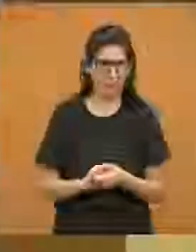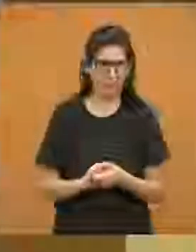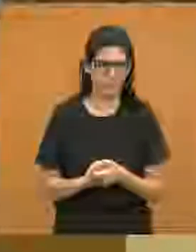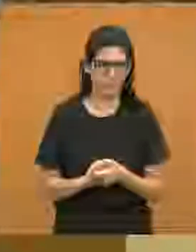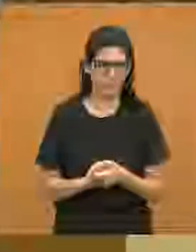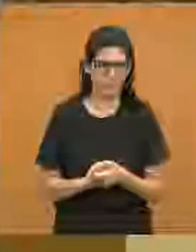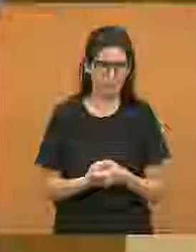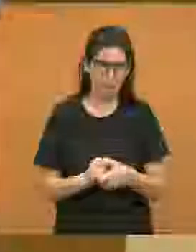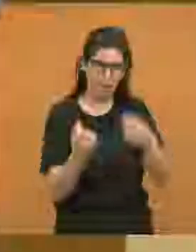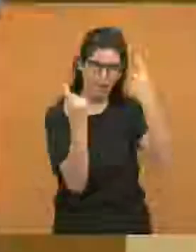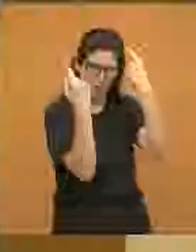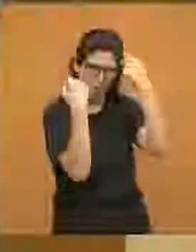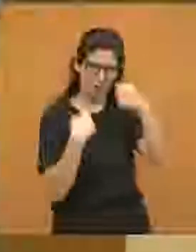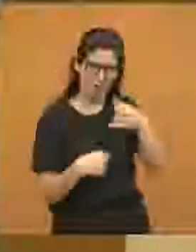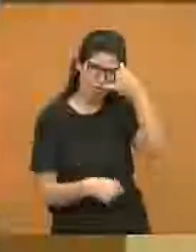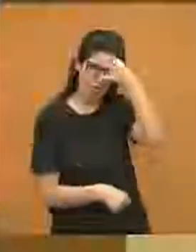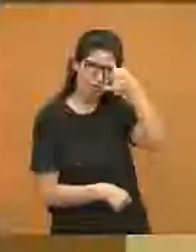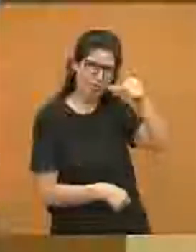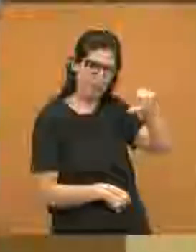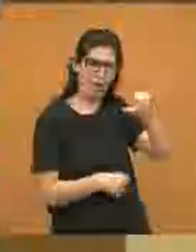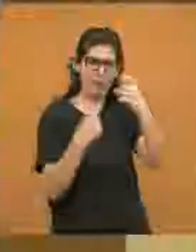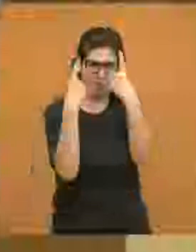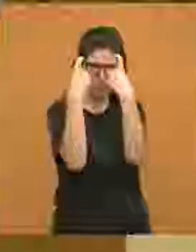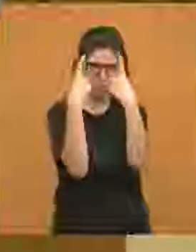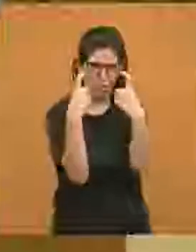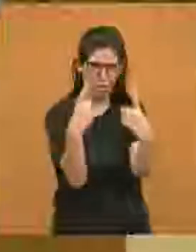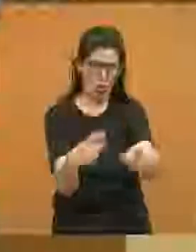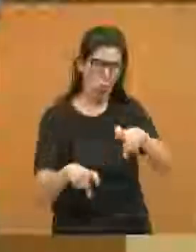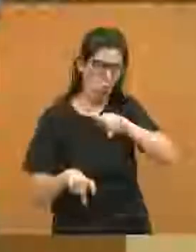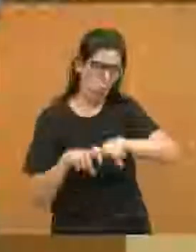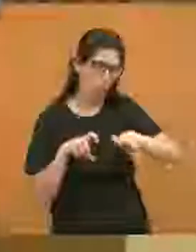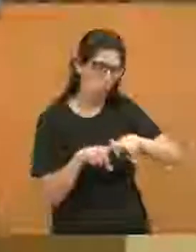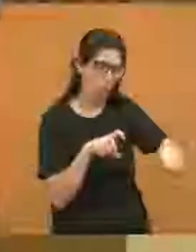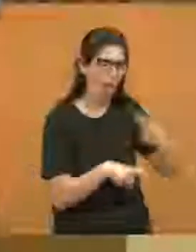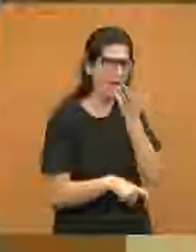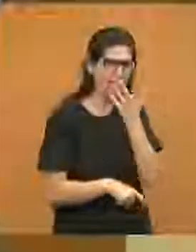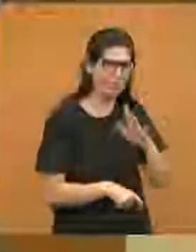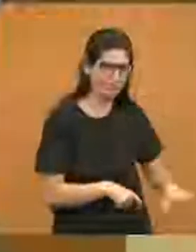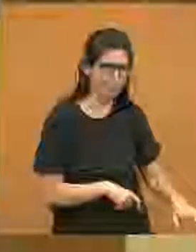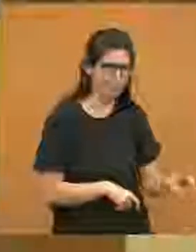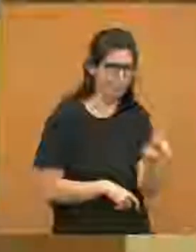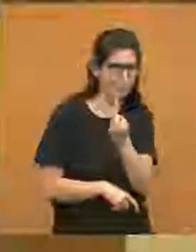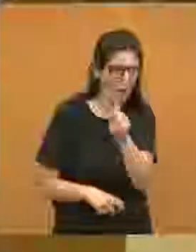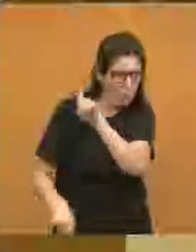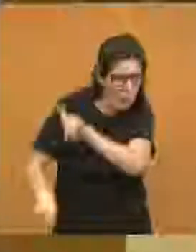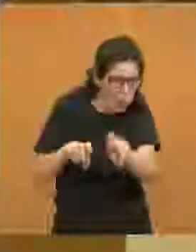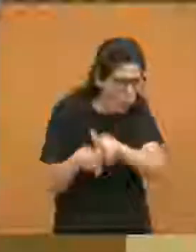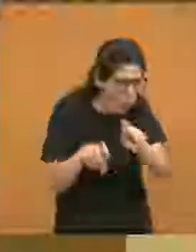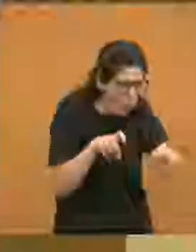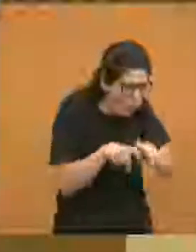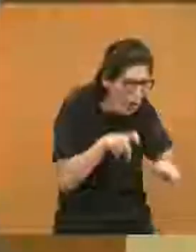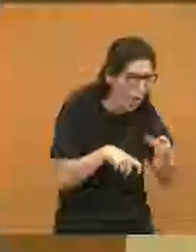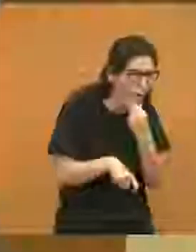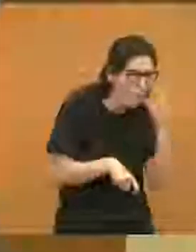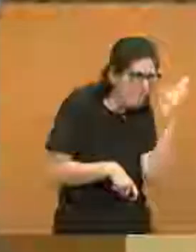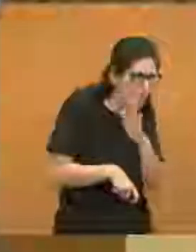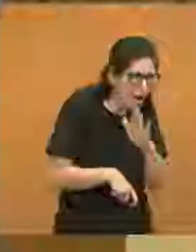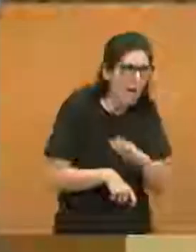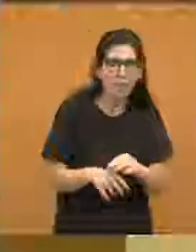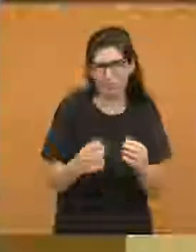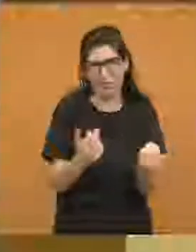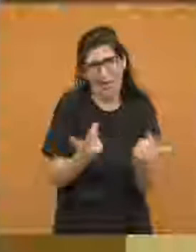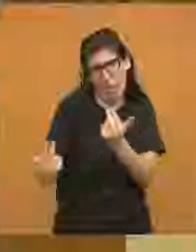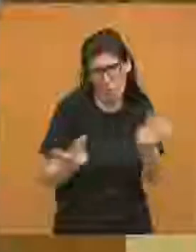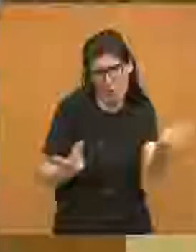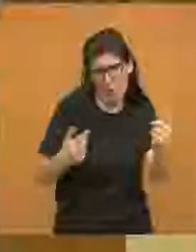seria o combate à violência sexual infantil, e não o combate à pedofilia. Por isso eu apresentei essa emenda, para que a